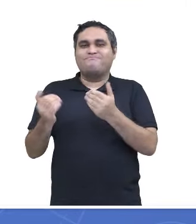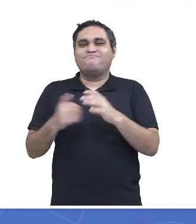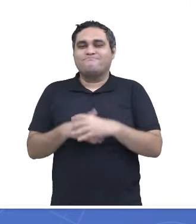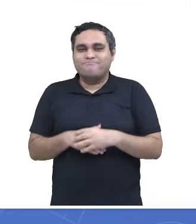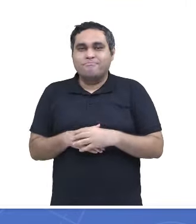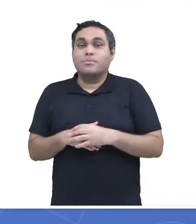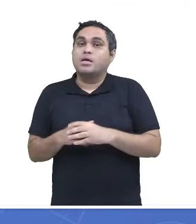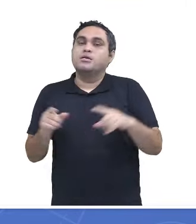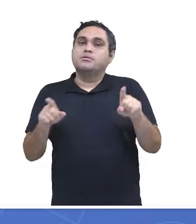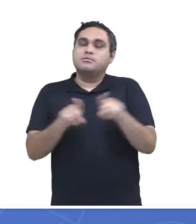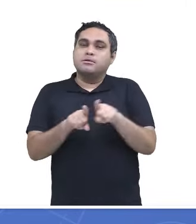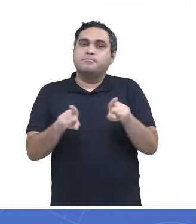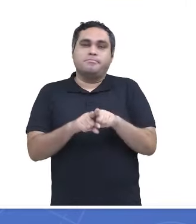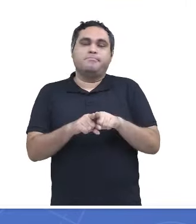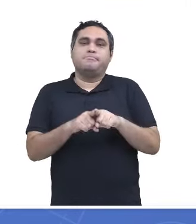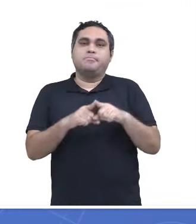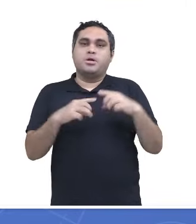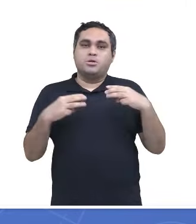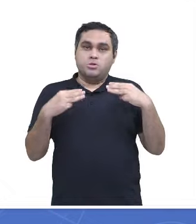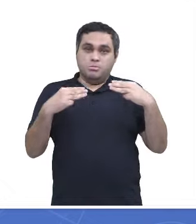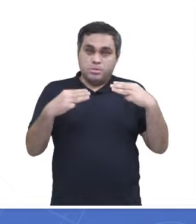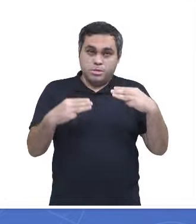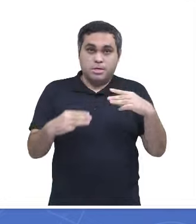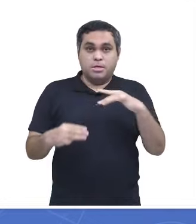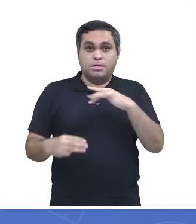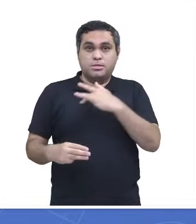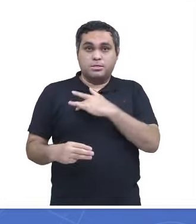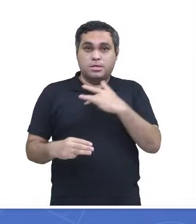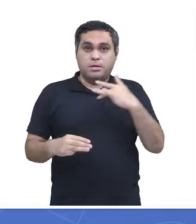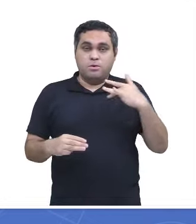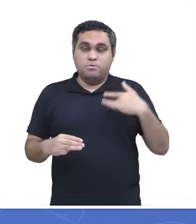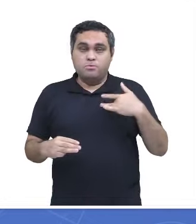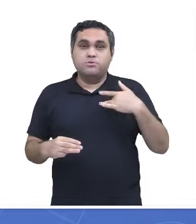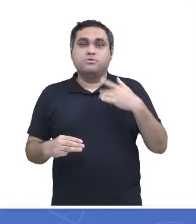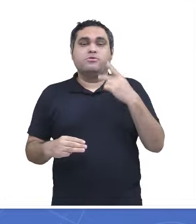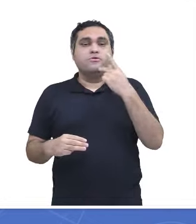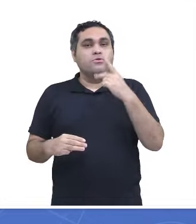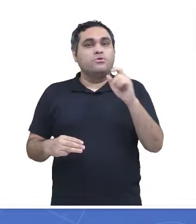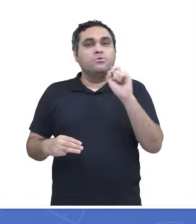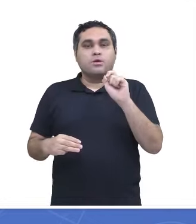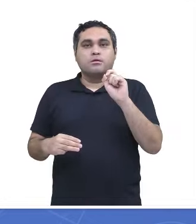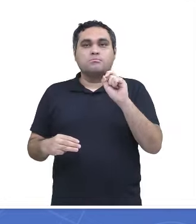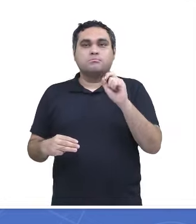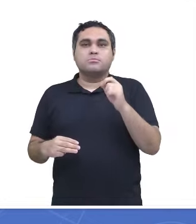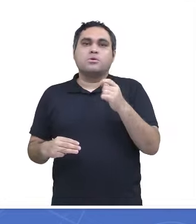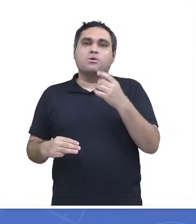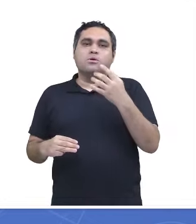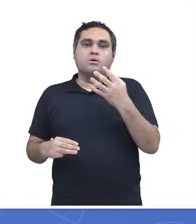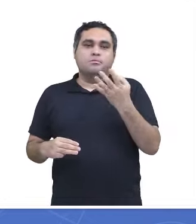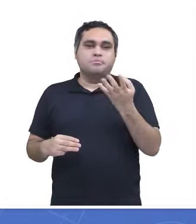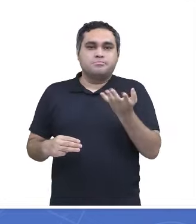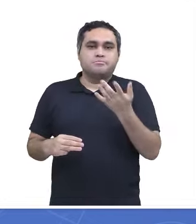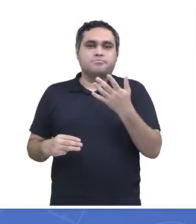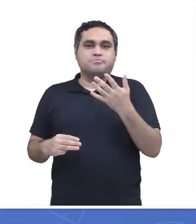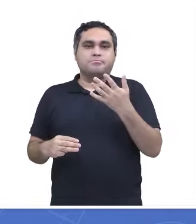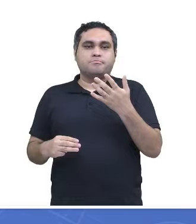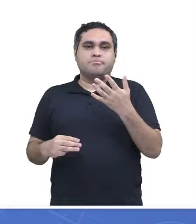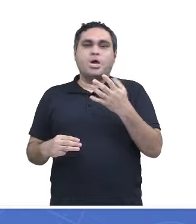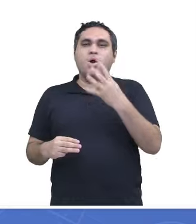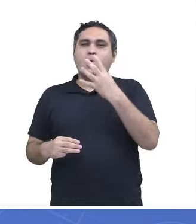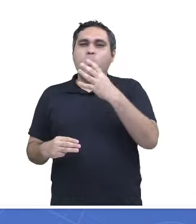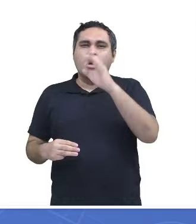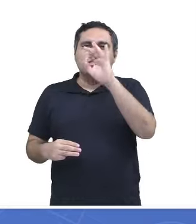da Saúde, aproximadamente 4% dos jovens do sexo masculino não completaram